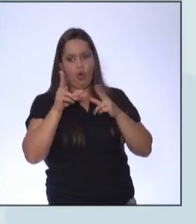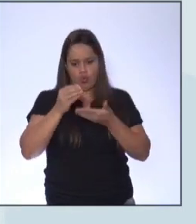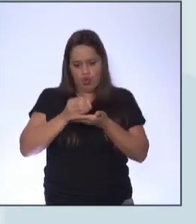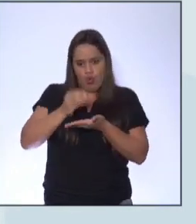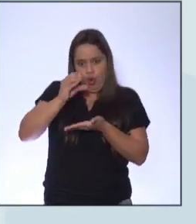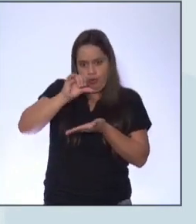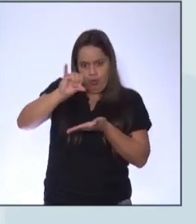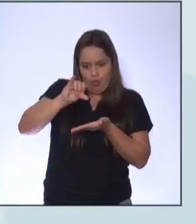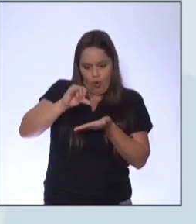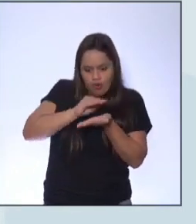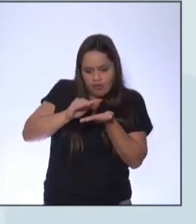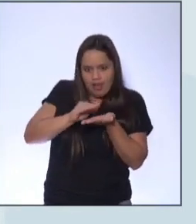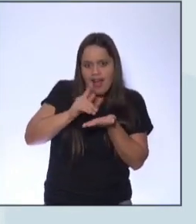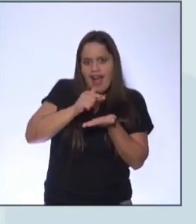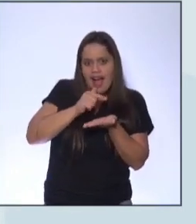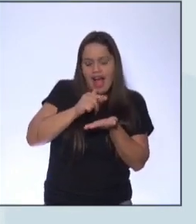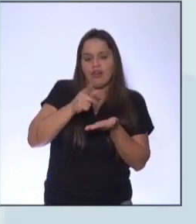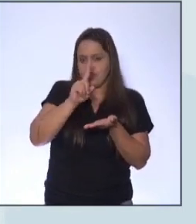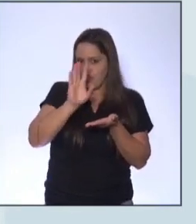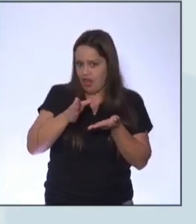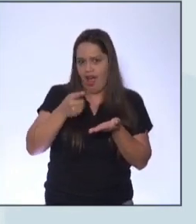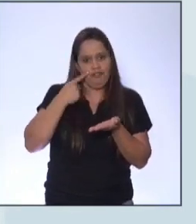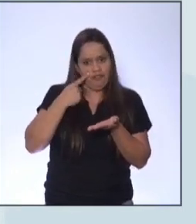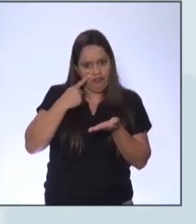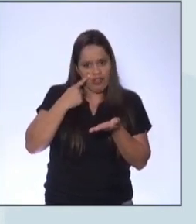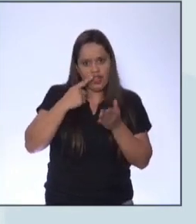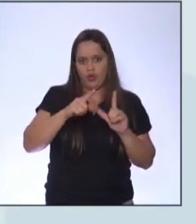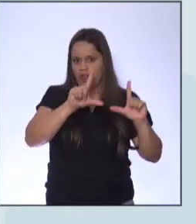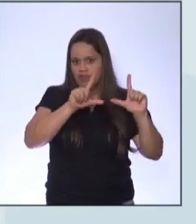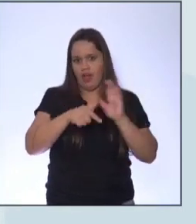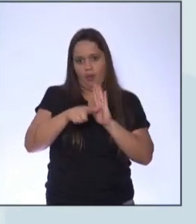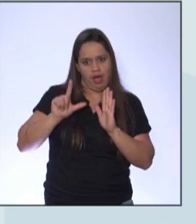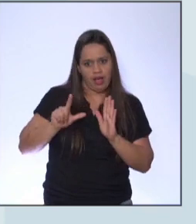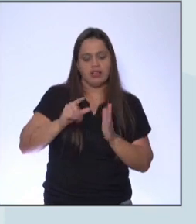do óleo e a água que vocês puderam ver na imagem anterior no copo.